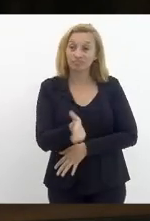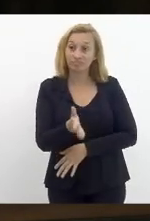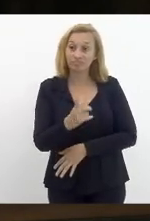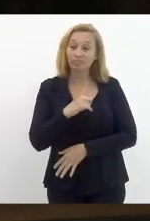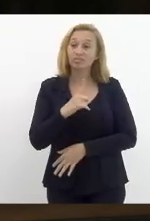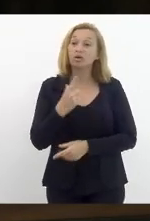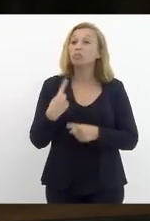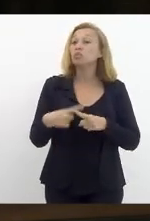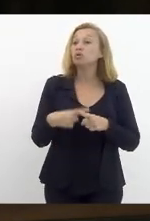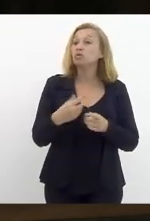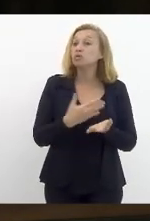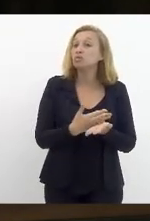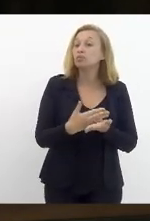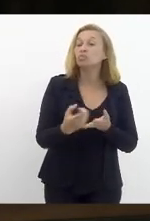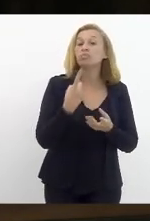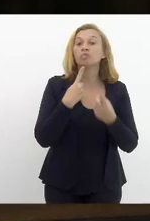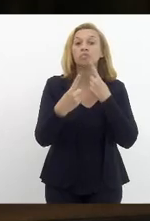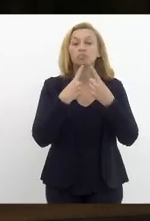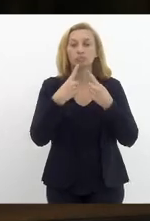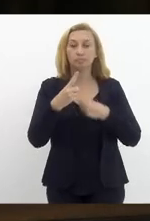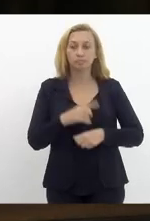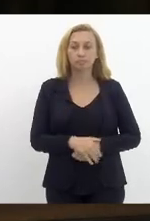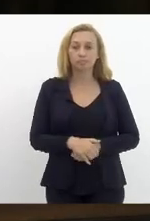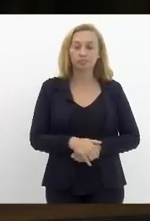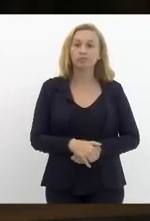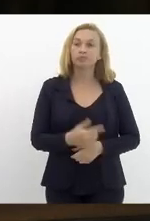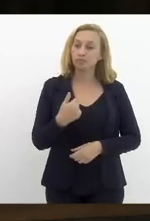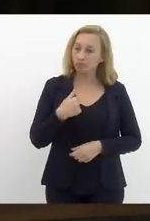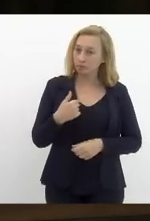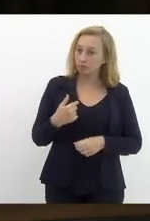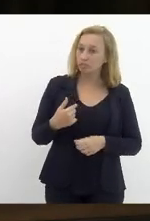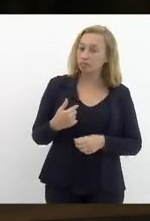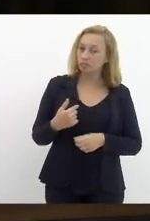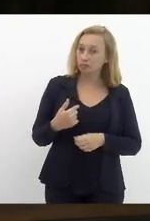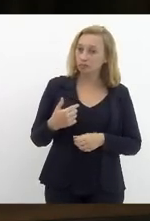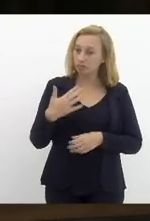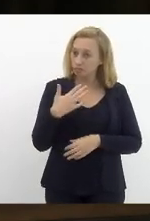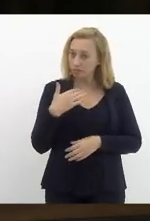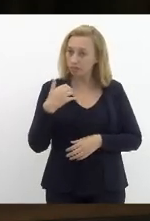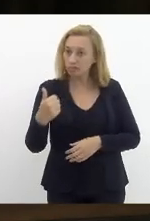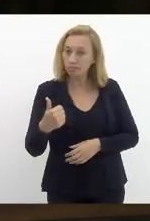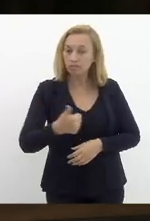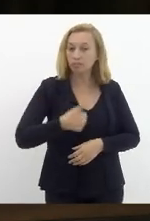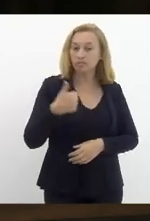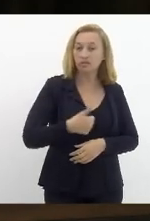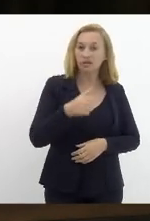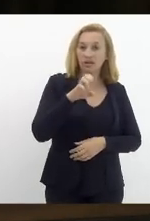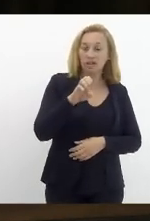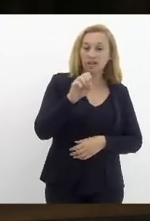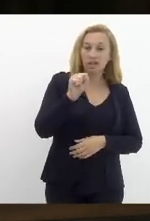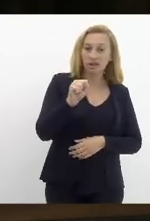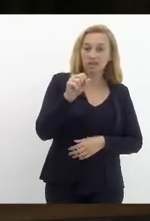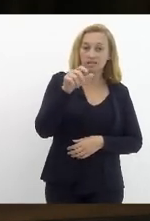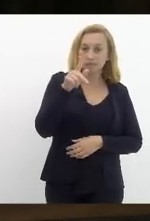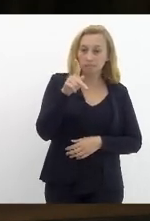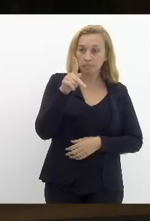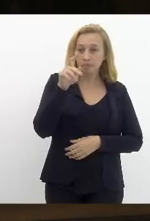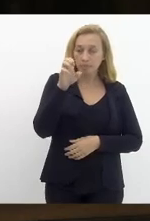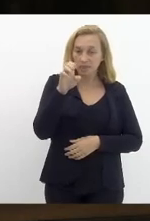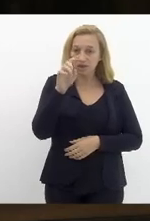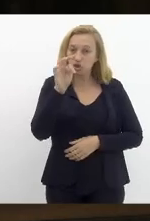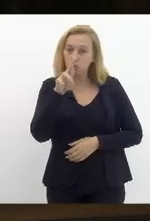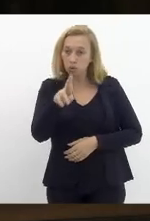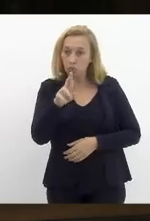eu comecei a discutir isso? Porque fui procurada primeiro pelos inspetores, depois pela